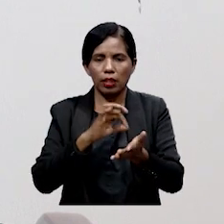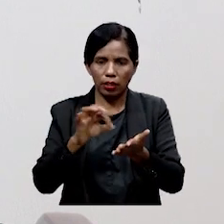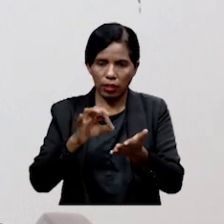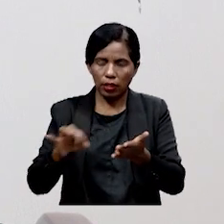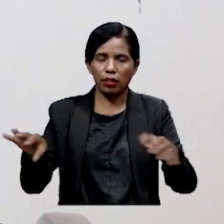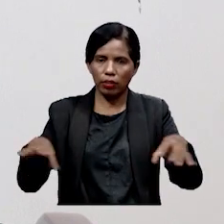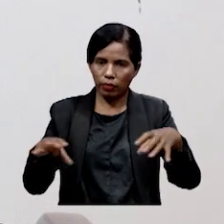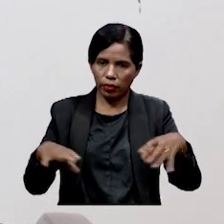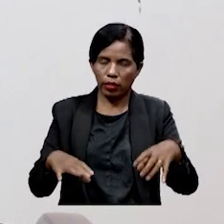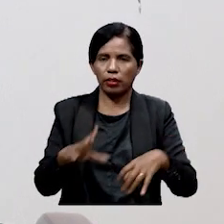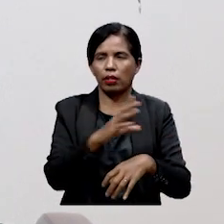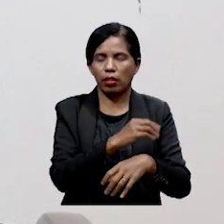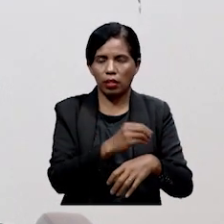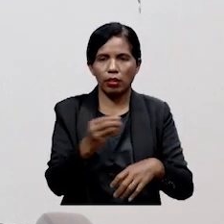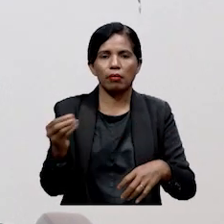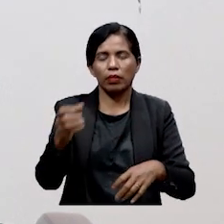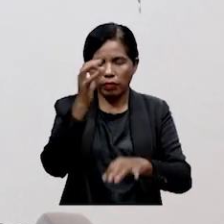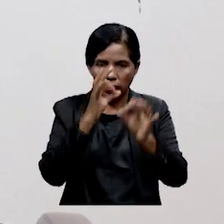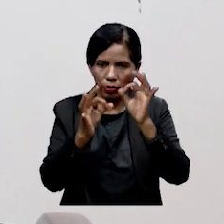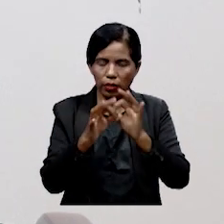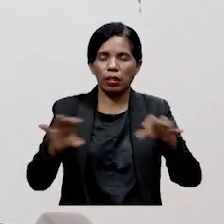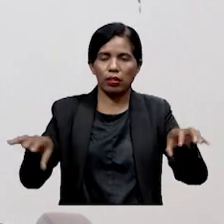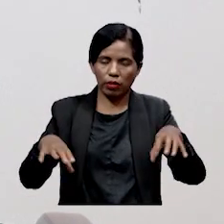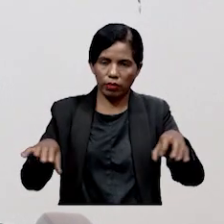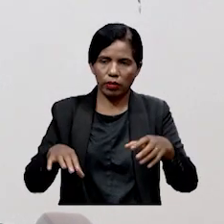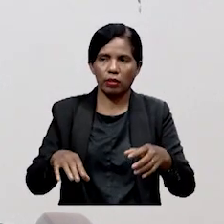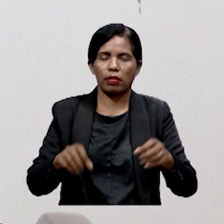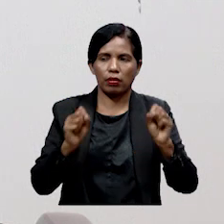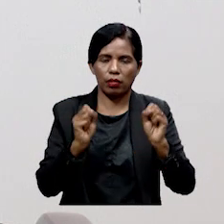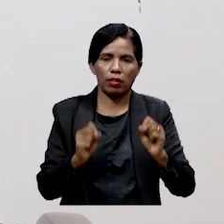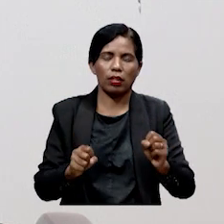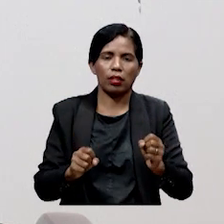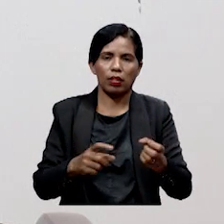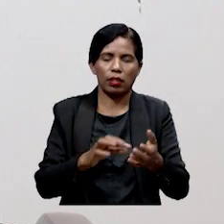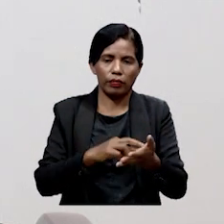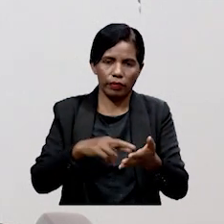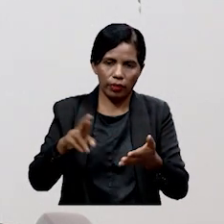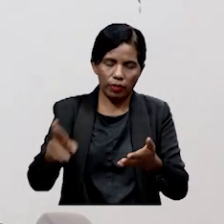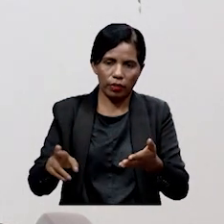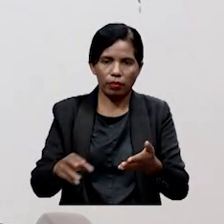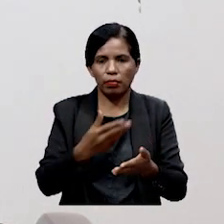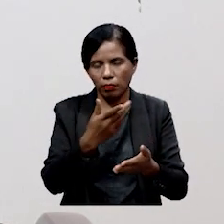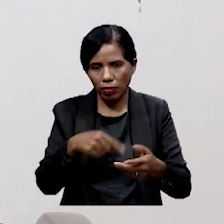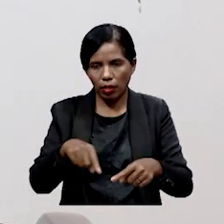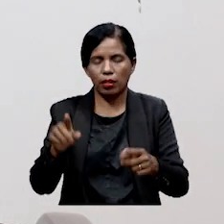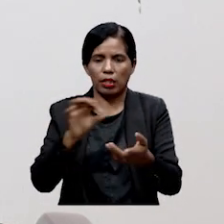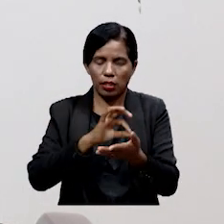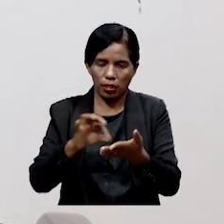uma garantia para imia, garantia para retão visto. E me bem tem que registro que eram